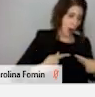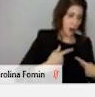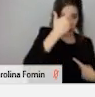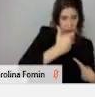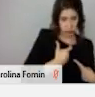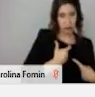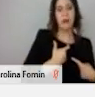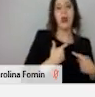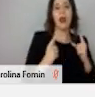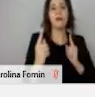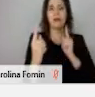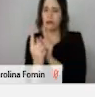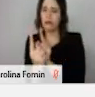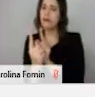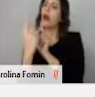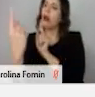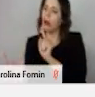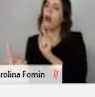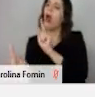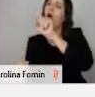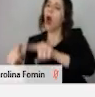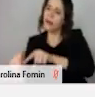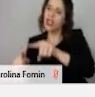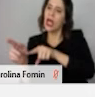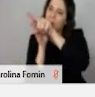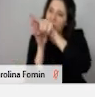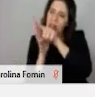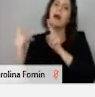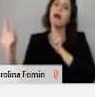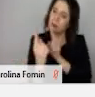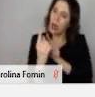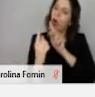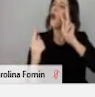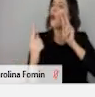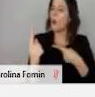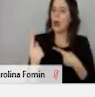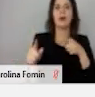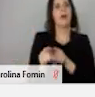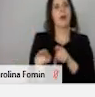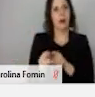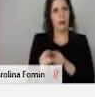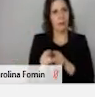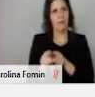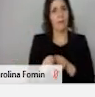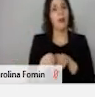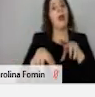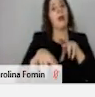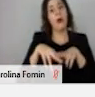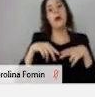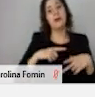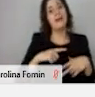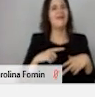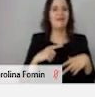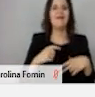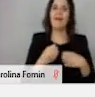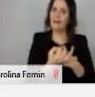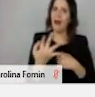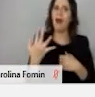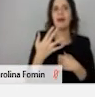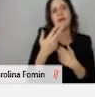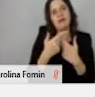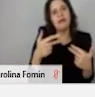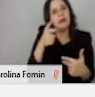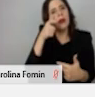eu tenho aqui algumas questões, depois, se vocês quiserem ver, tem alguns slides sobre questões interessantes que são mais polêmicas, né? Obrigado.